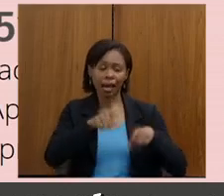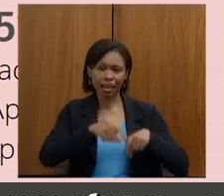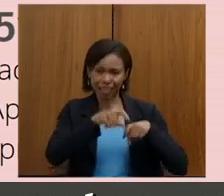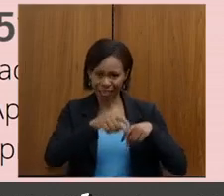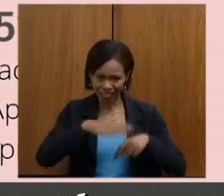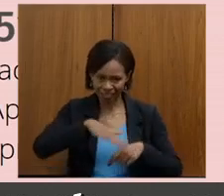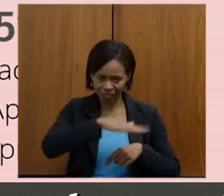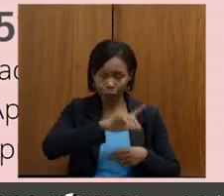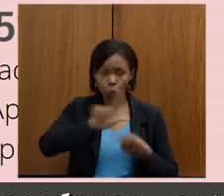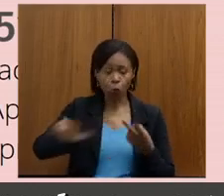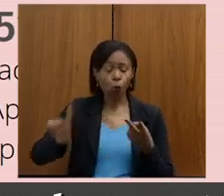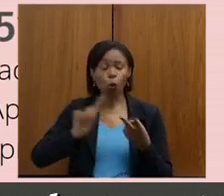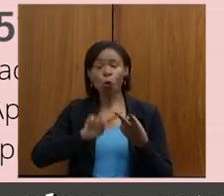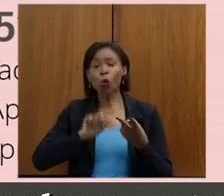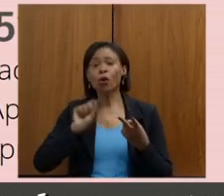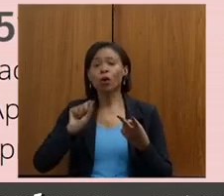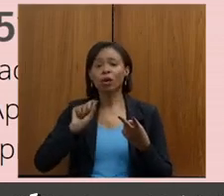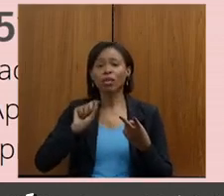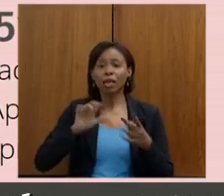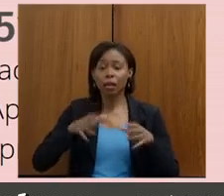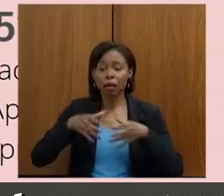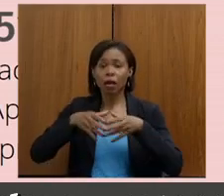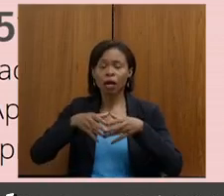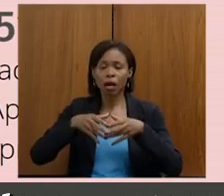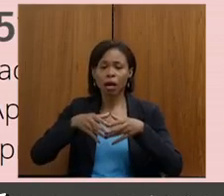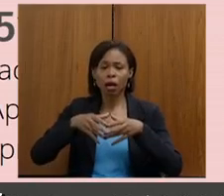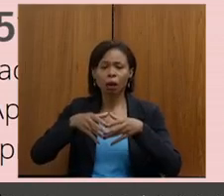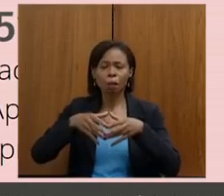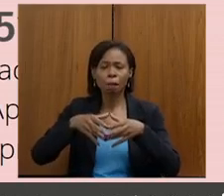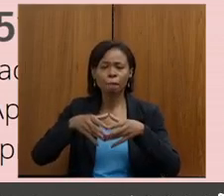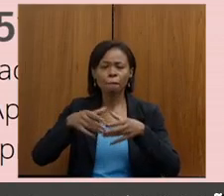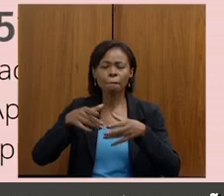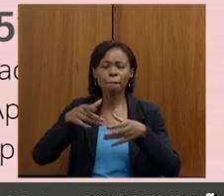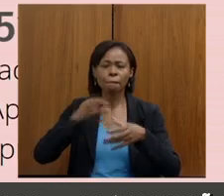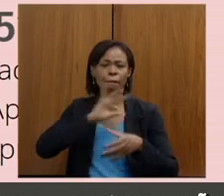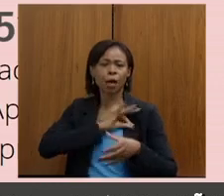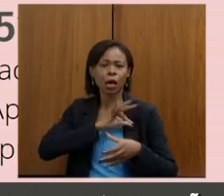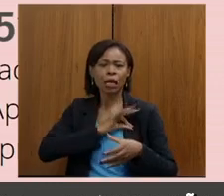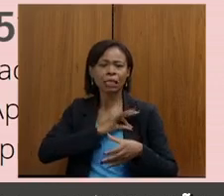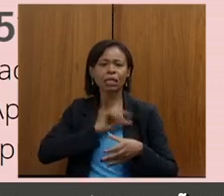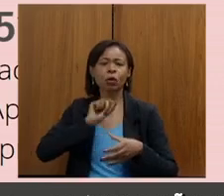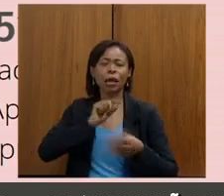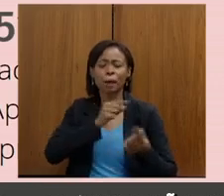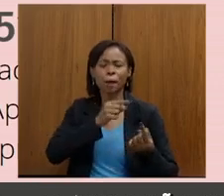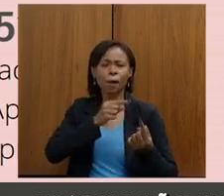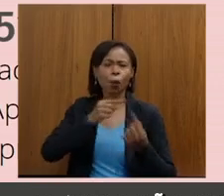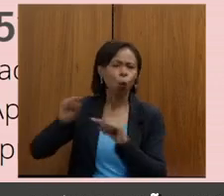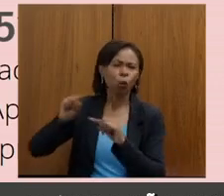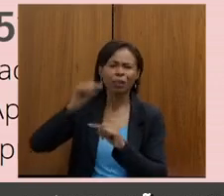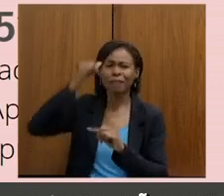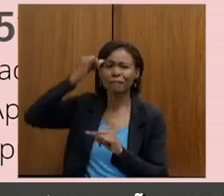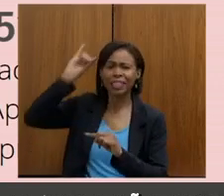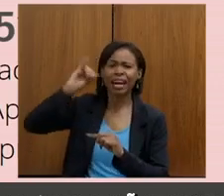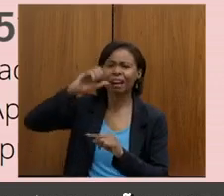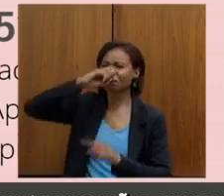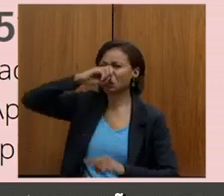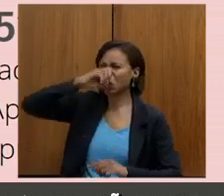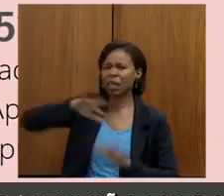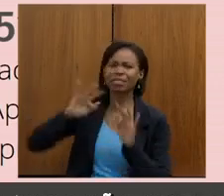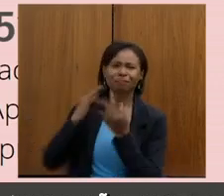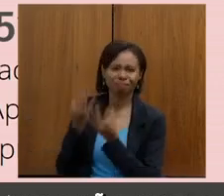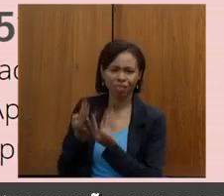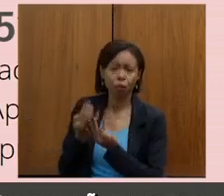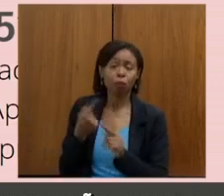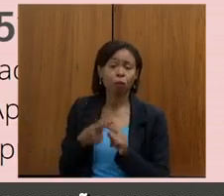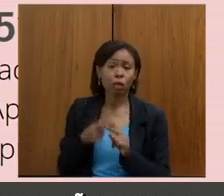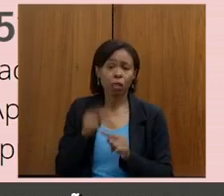rural o outro foi o fortalecimento da Patrulha de prevenção à violência doméstica desferiu também de pandemia as pessoas estavam Às